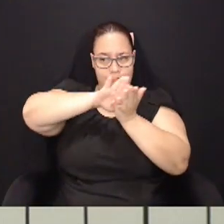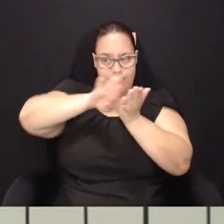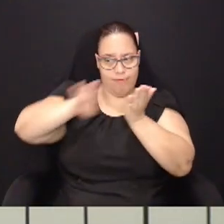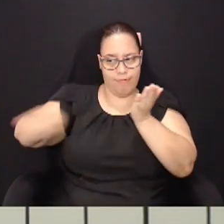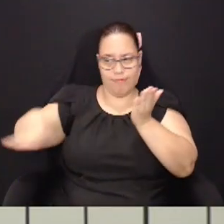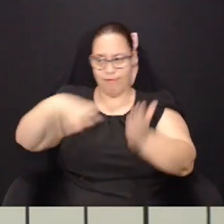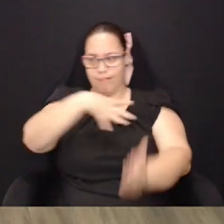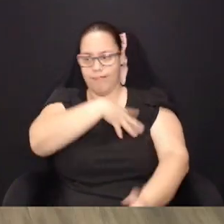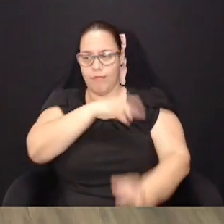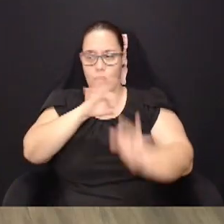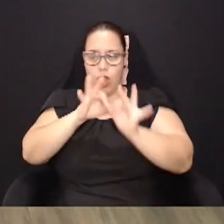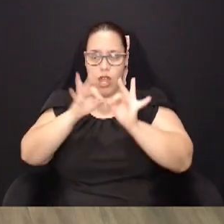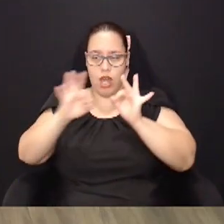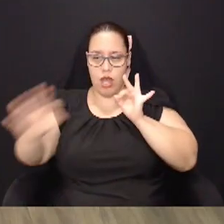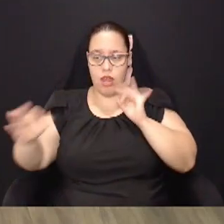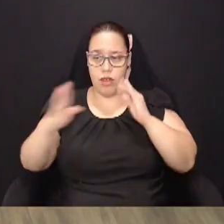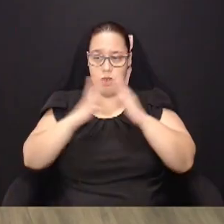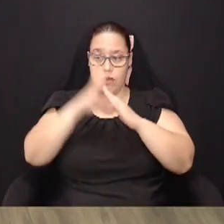vezes morando na mesma casa.